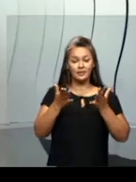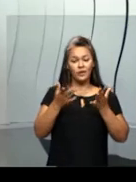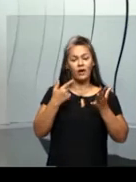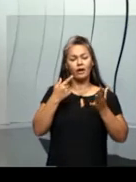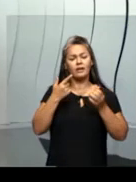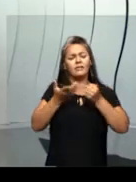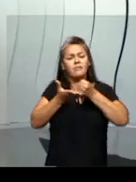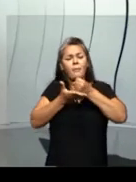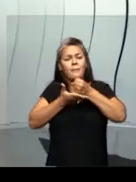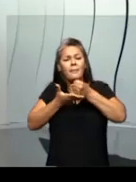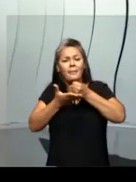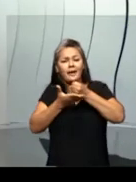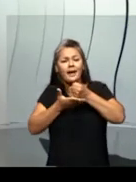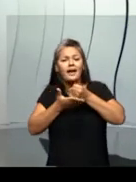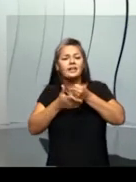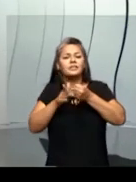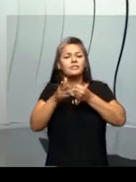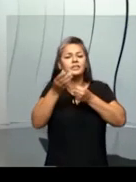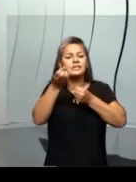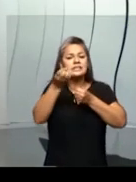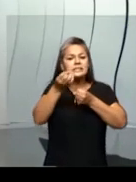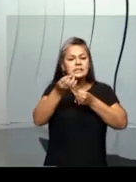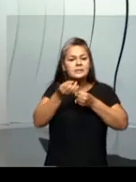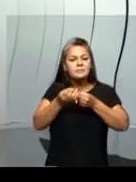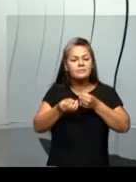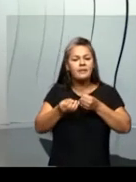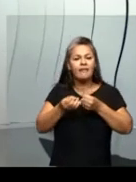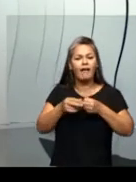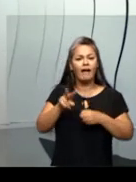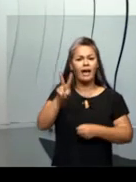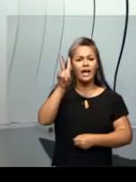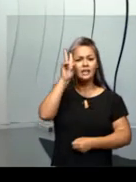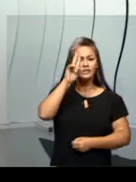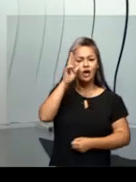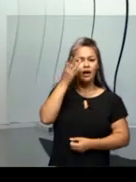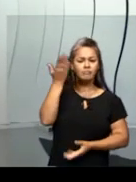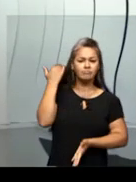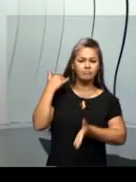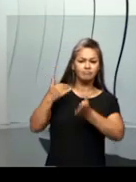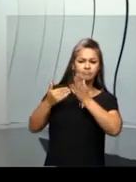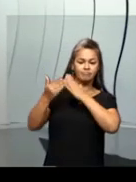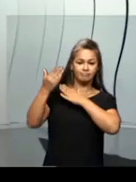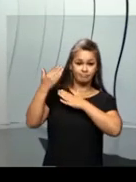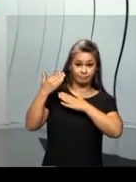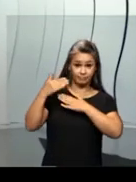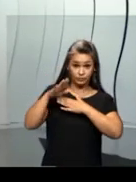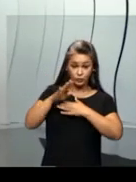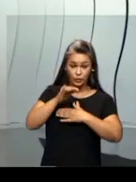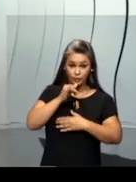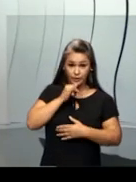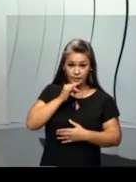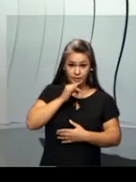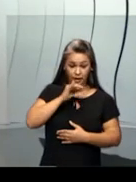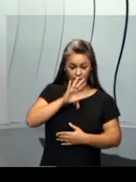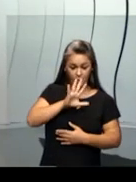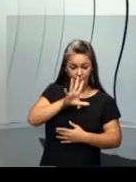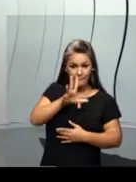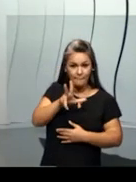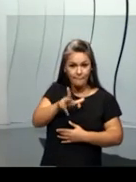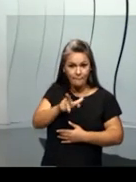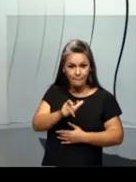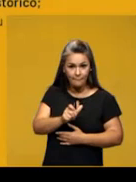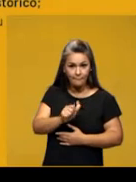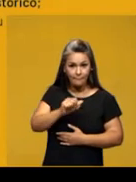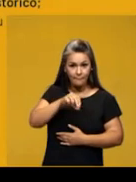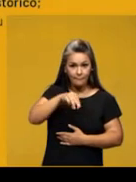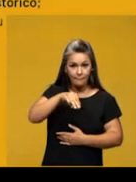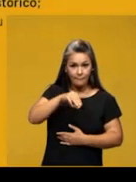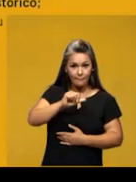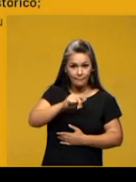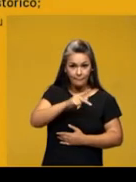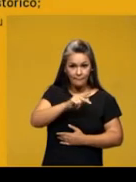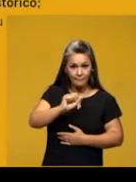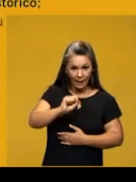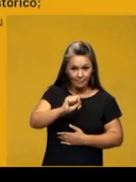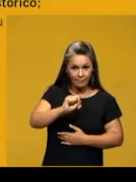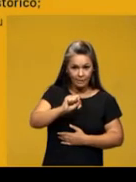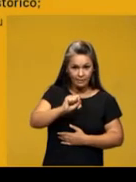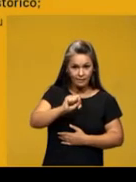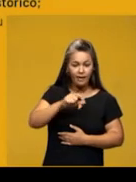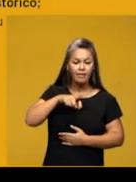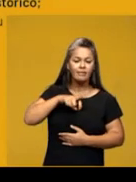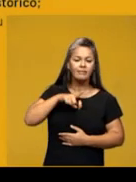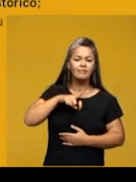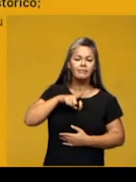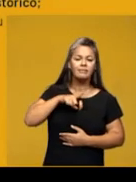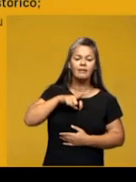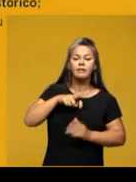da cartografia, tá? Então, os mapas produzidos ao longo do tempo sempre expressam ideias ou visões